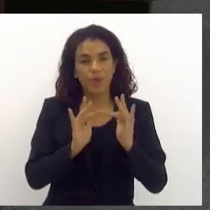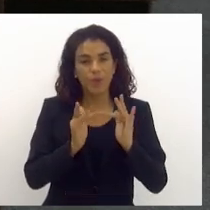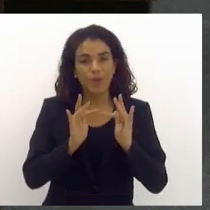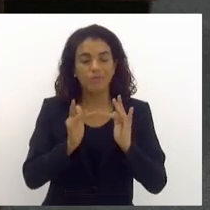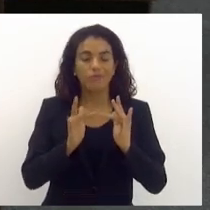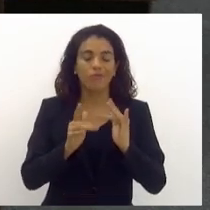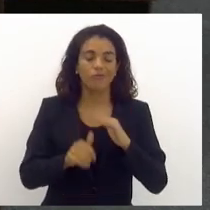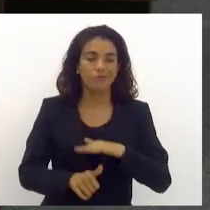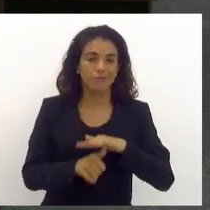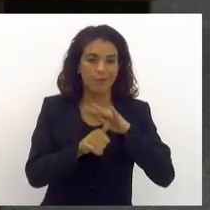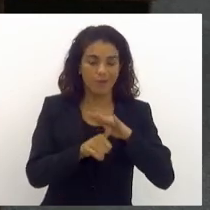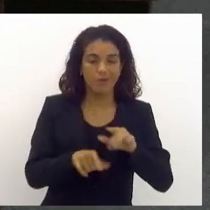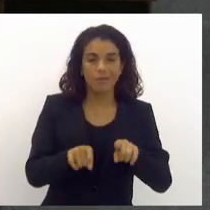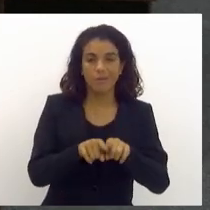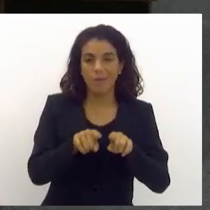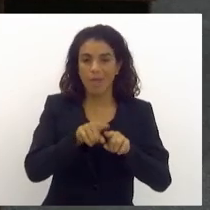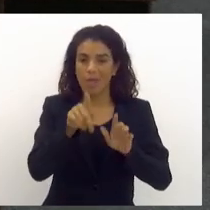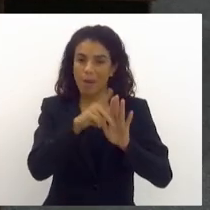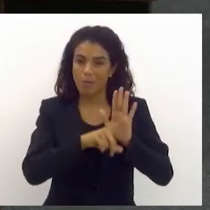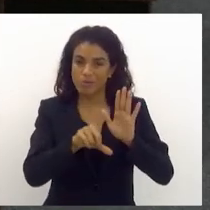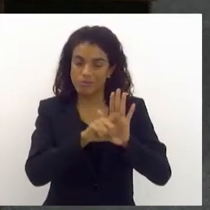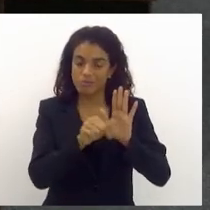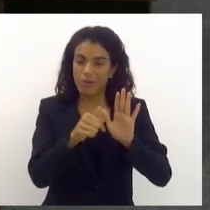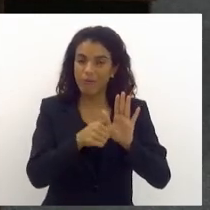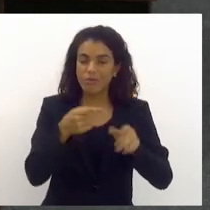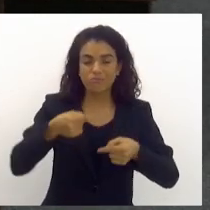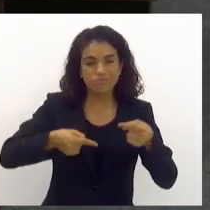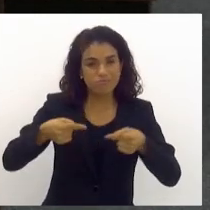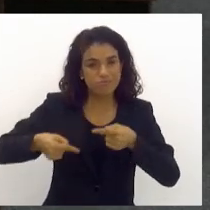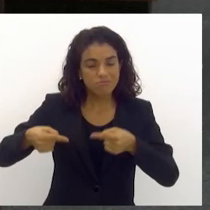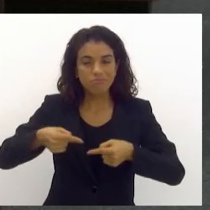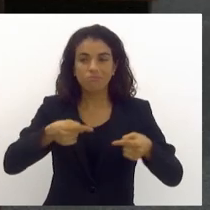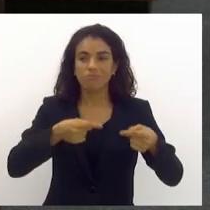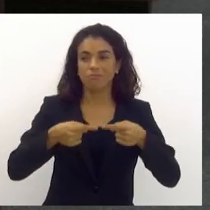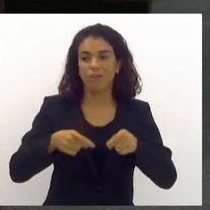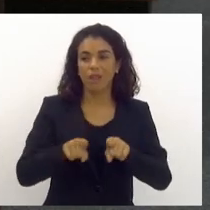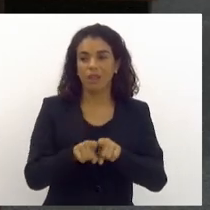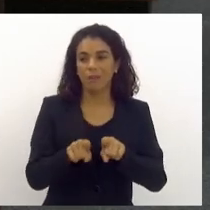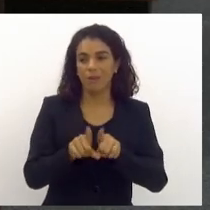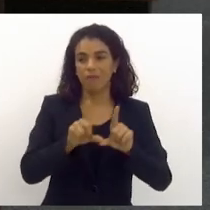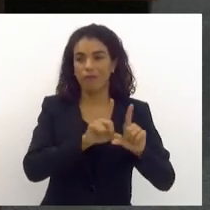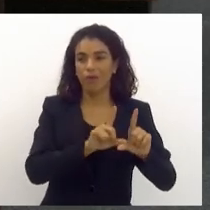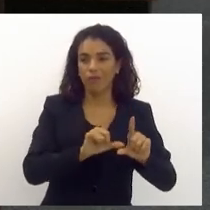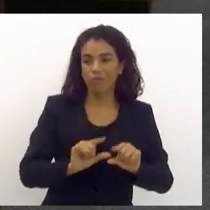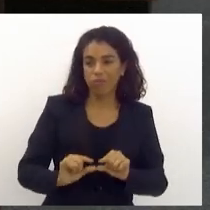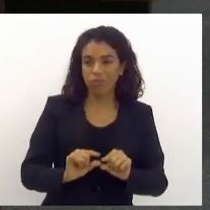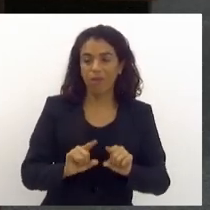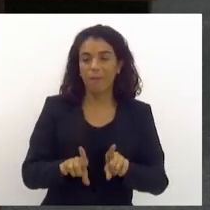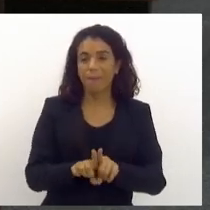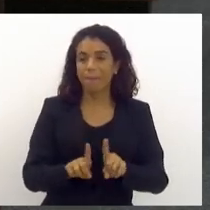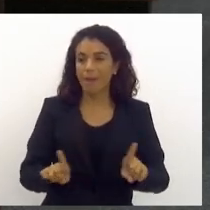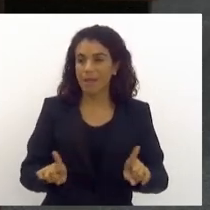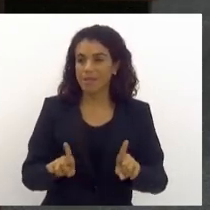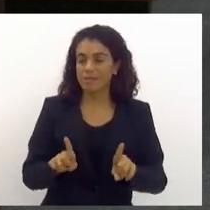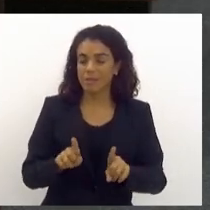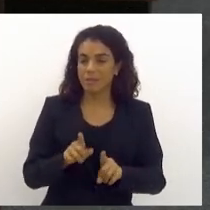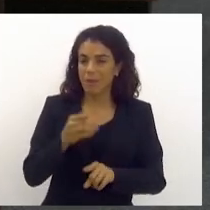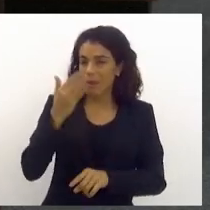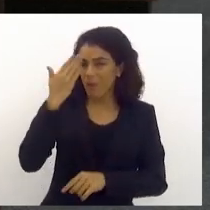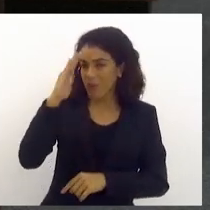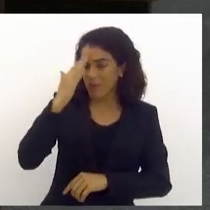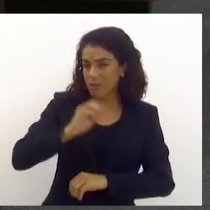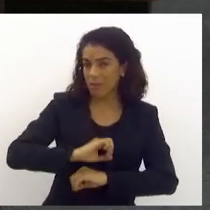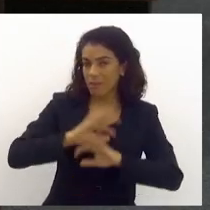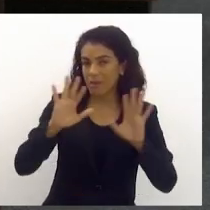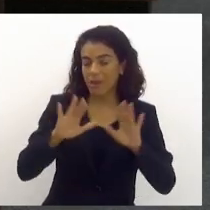líderes, a matéria foi discutida e foi, de alguma forma, amaciada. Mas, por entender